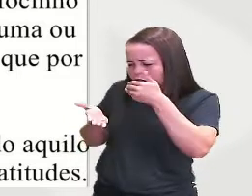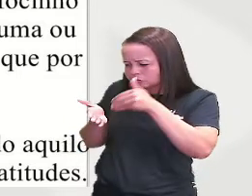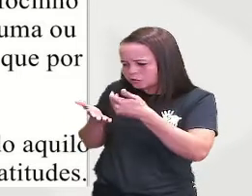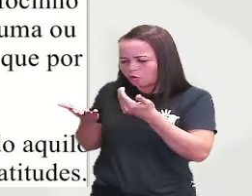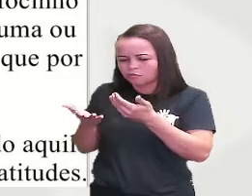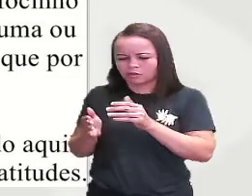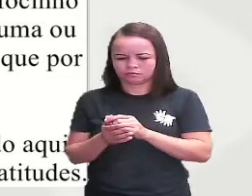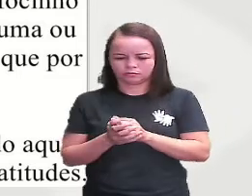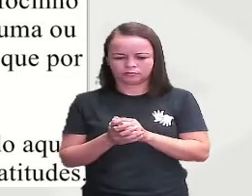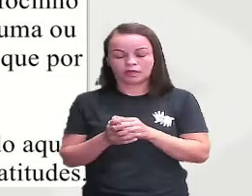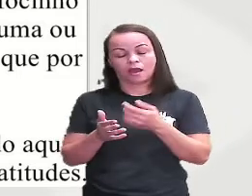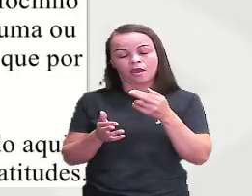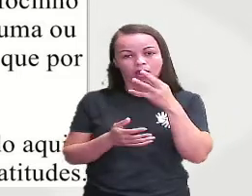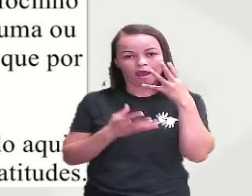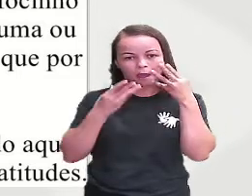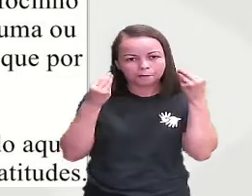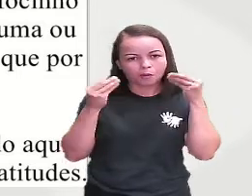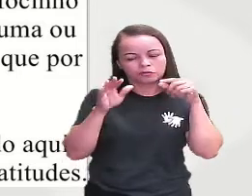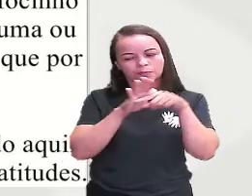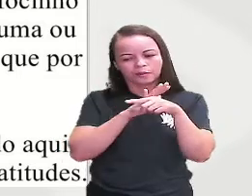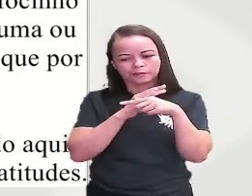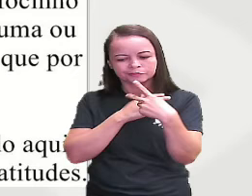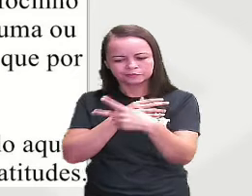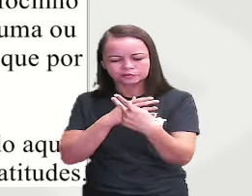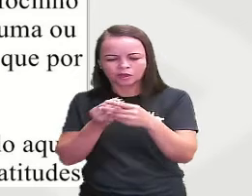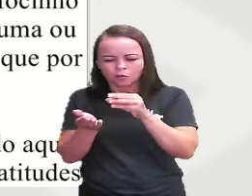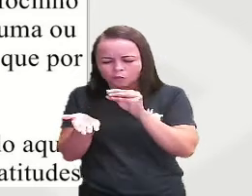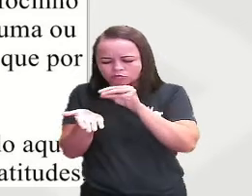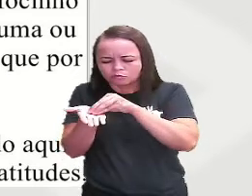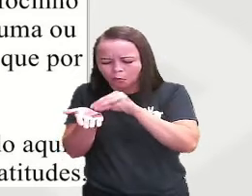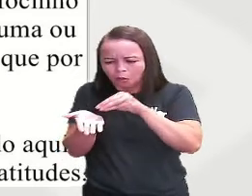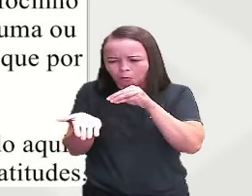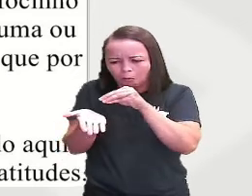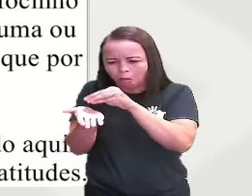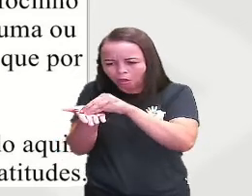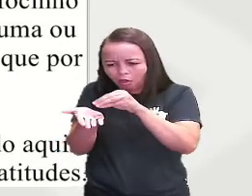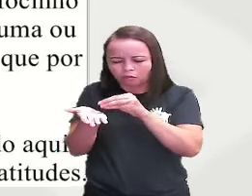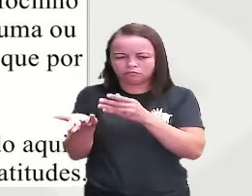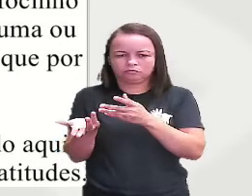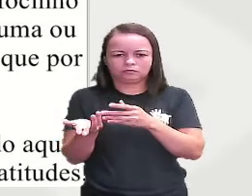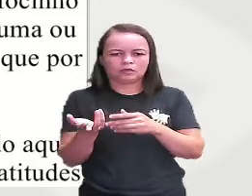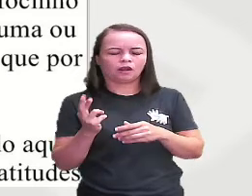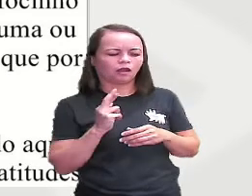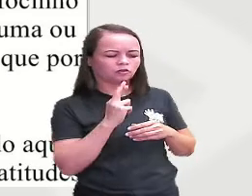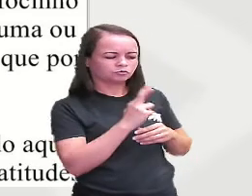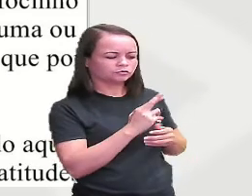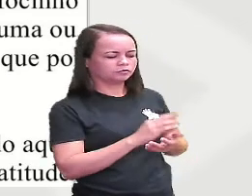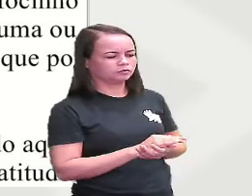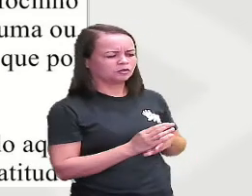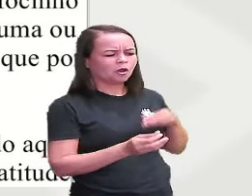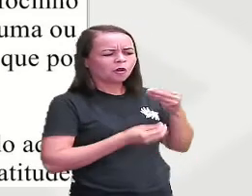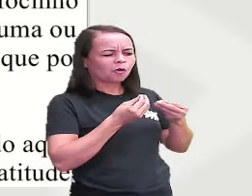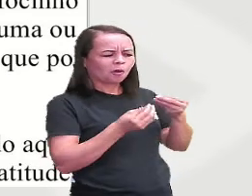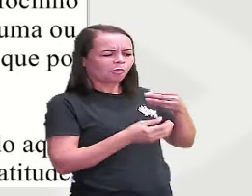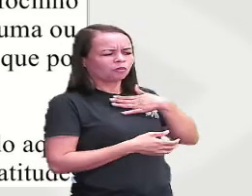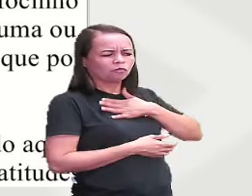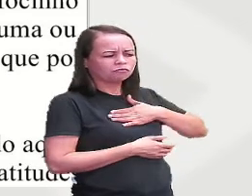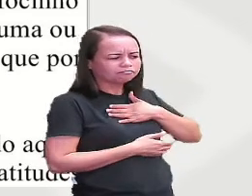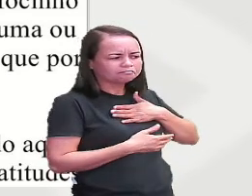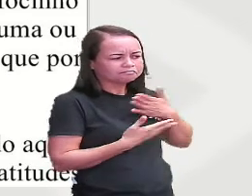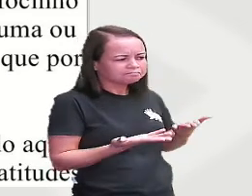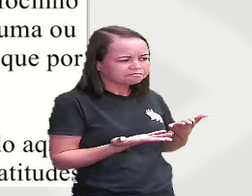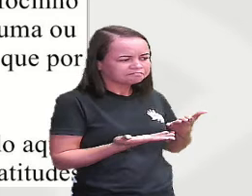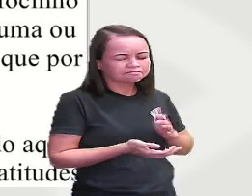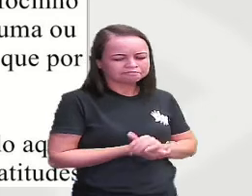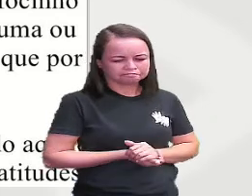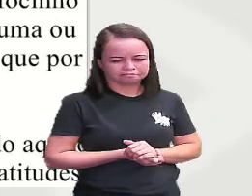a cegonha bicar o líquido sem sucesso. Ela respondeu: como eu posso gostar? Vendo